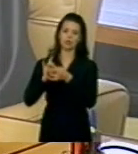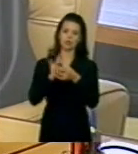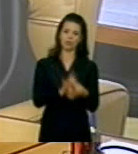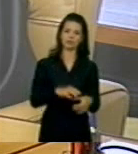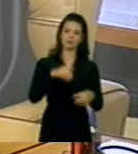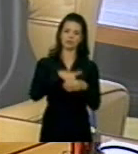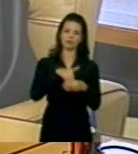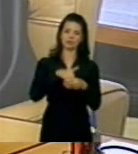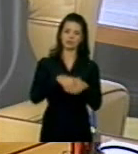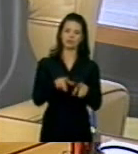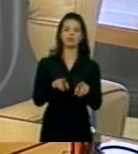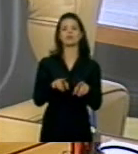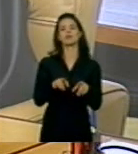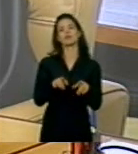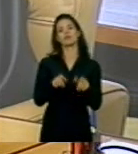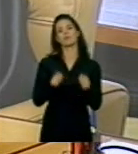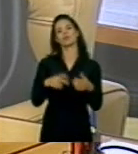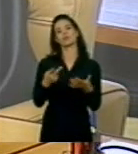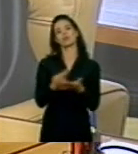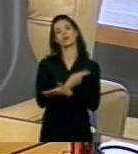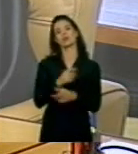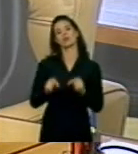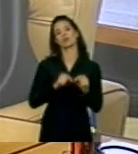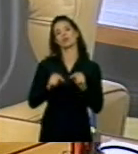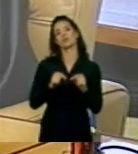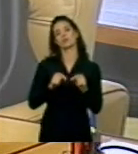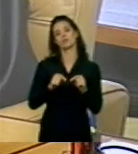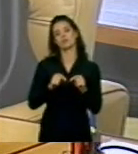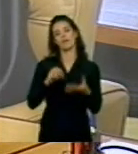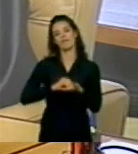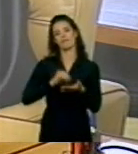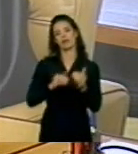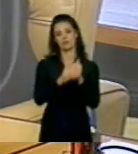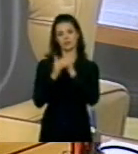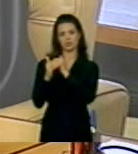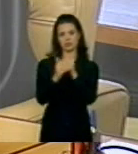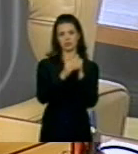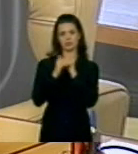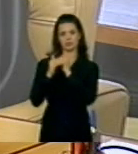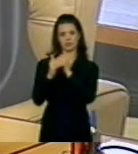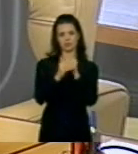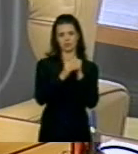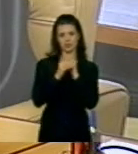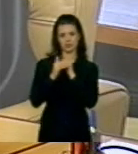eleitoral, inaceitável quebra da essencial igualdade que deve existir entre todos